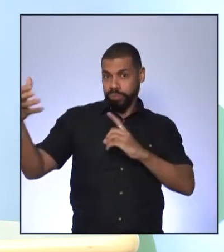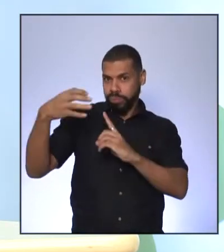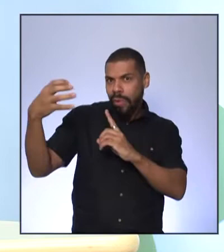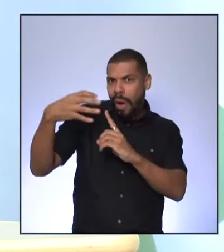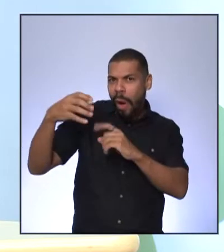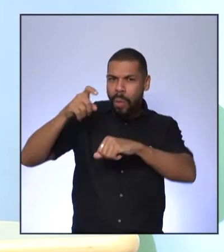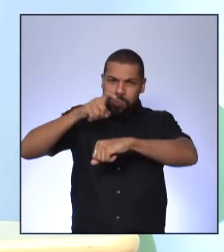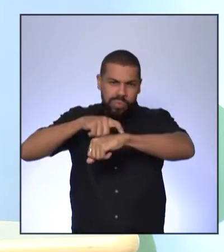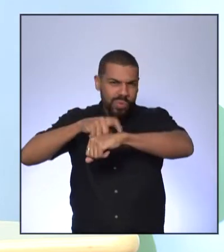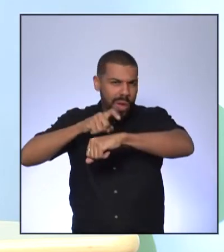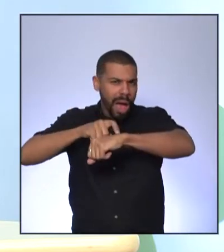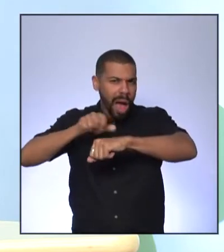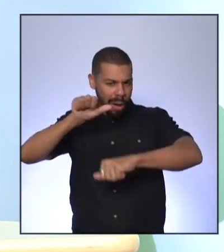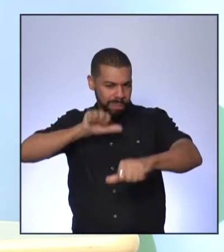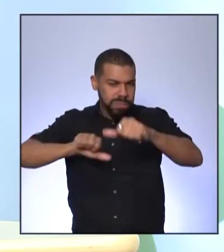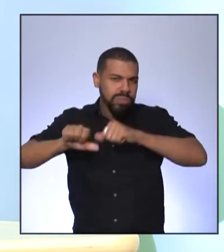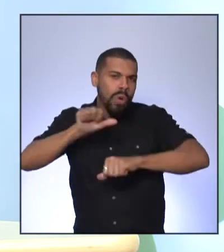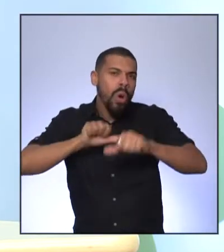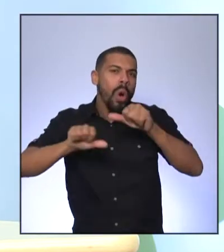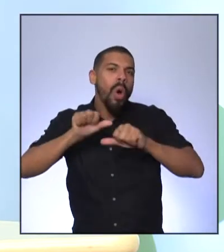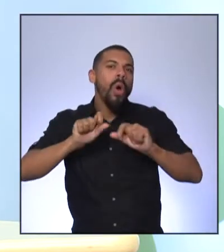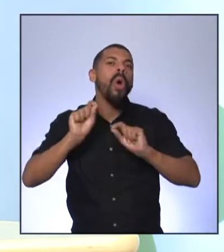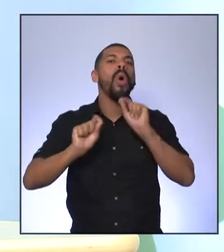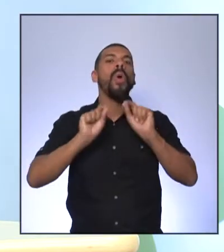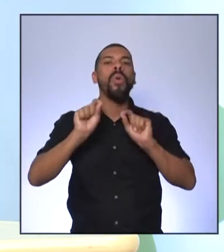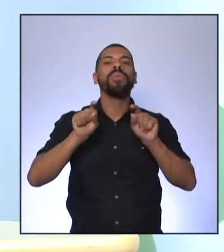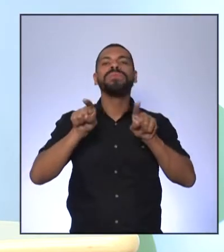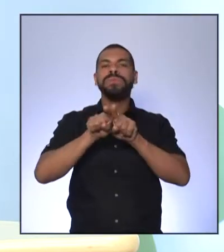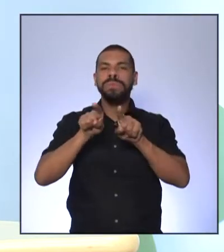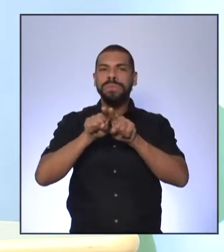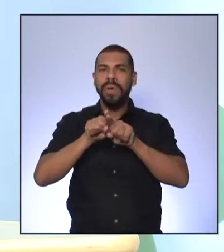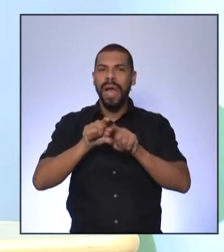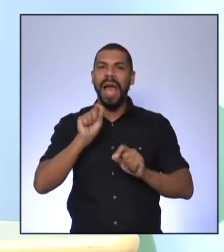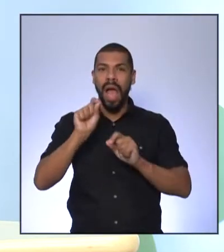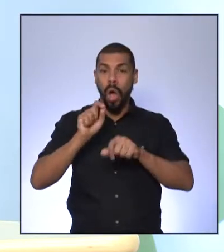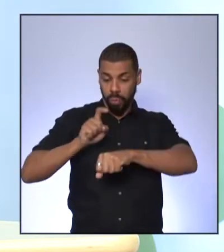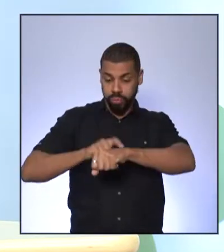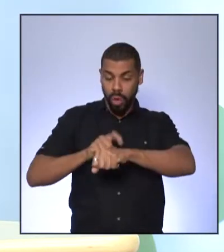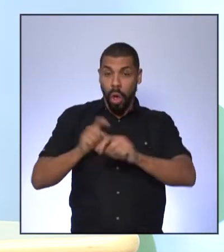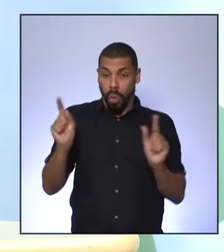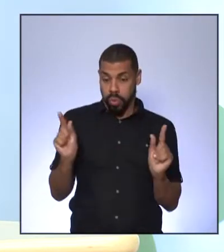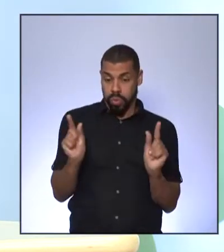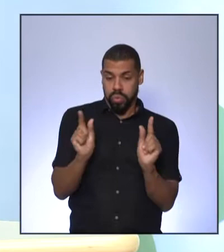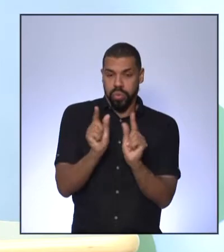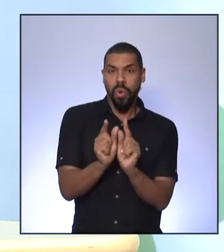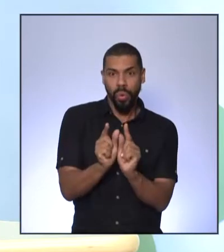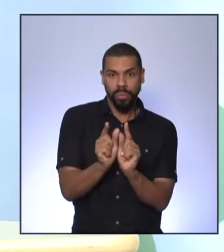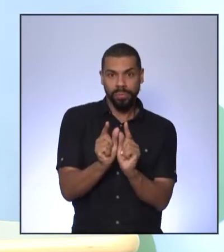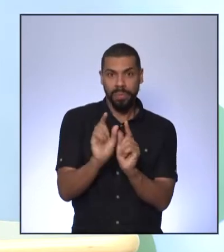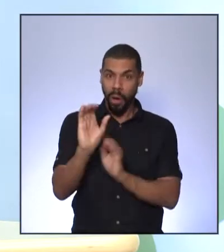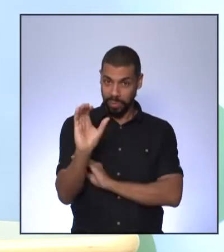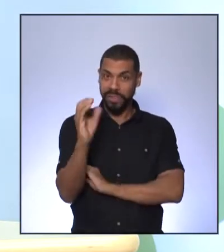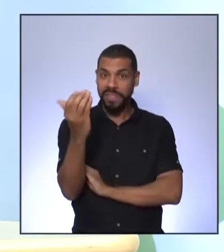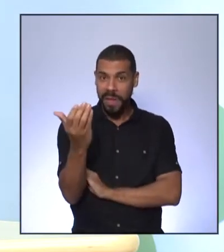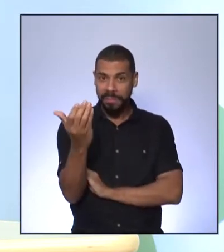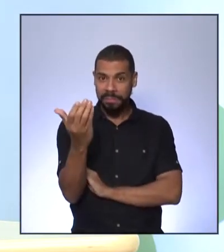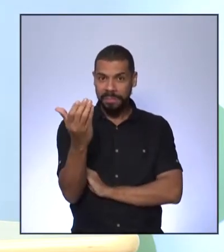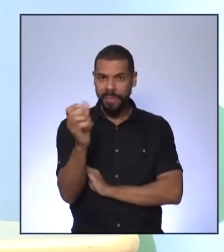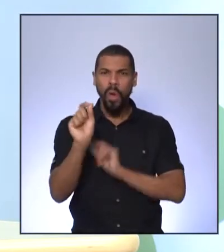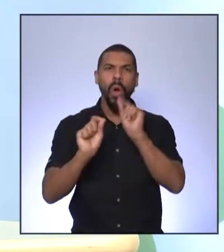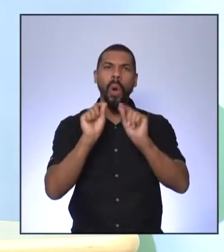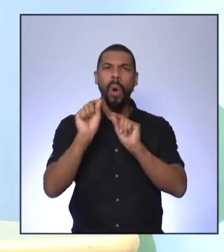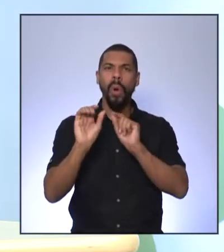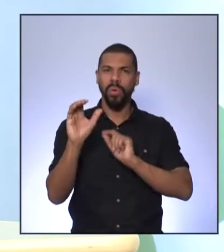no tempo da reação. Quanto maior a concentração, menor vai ser o tempo que essa reação vai levar para acontecer. Outra